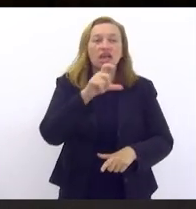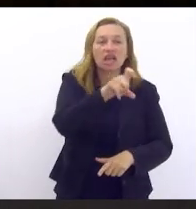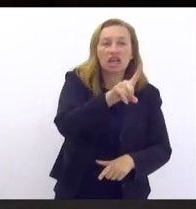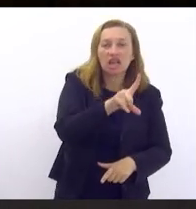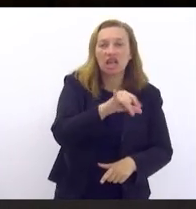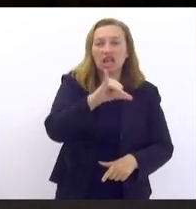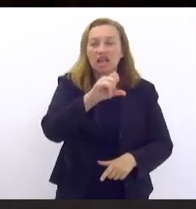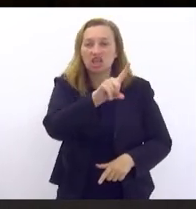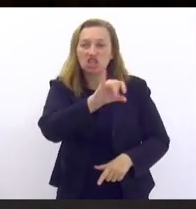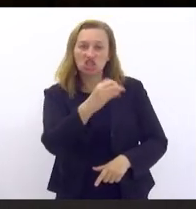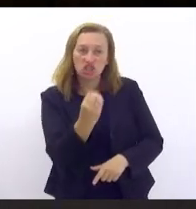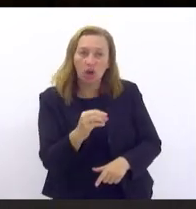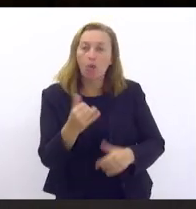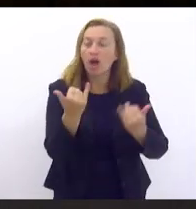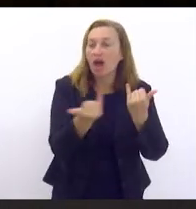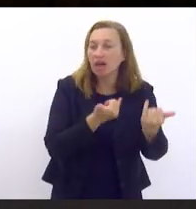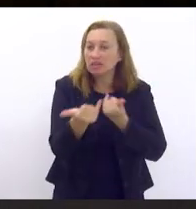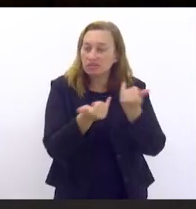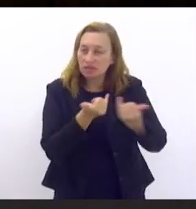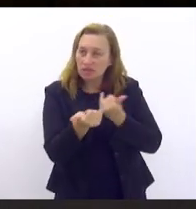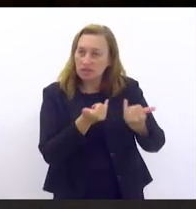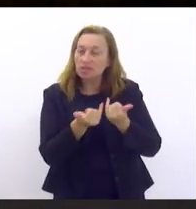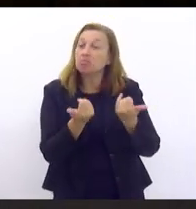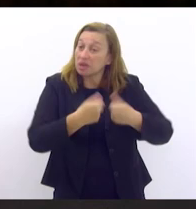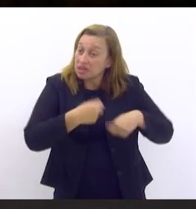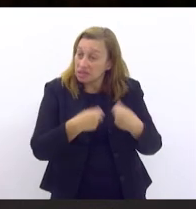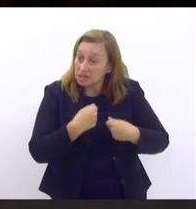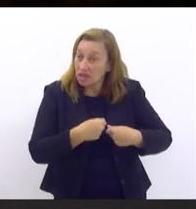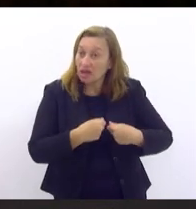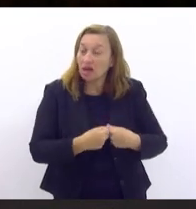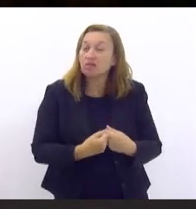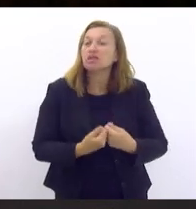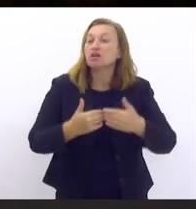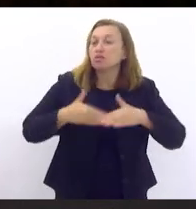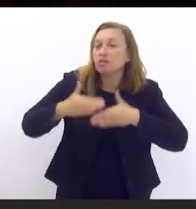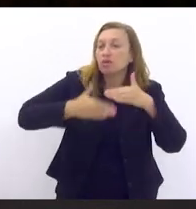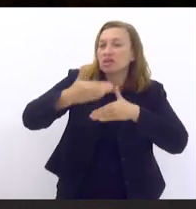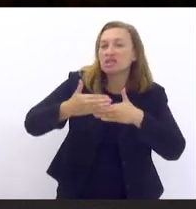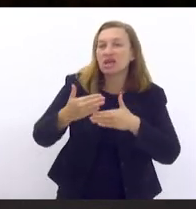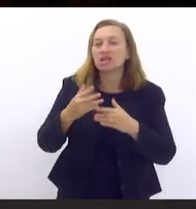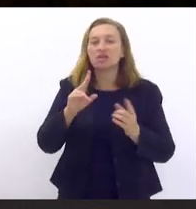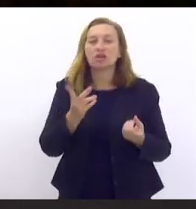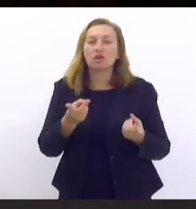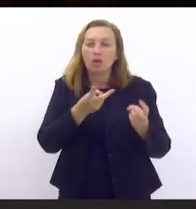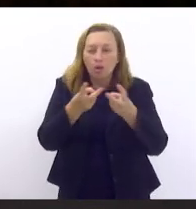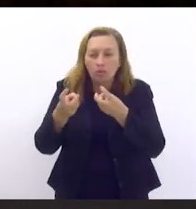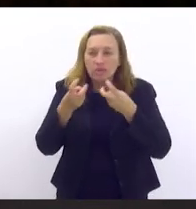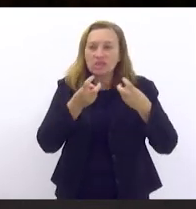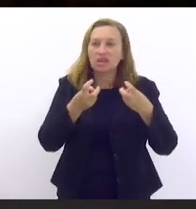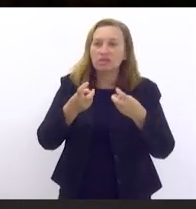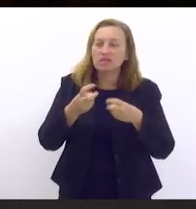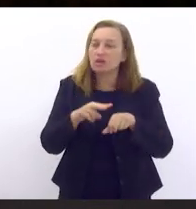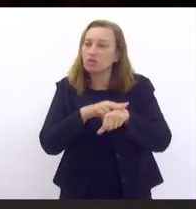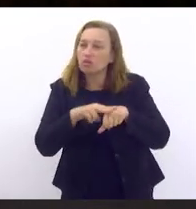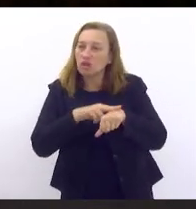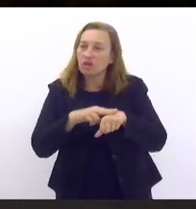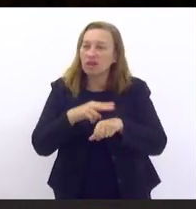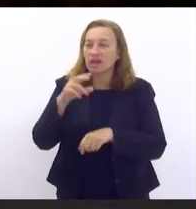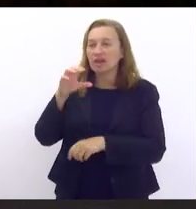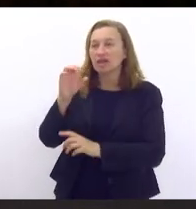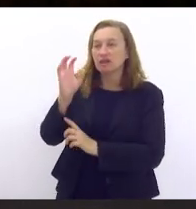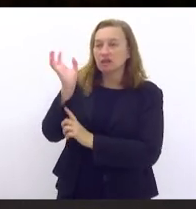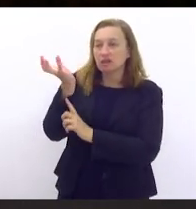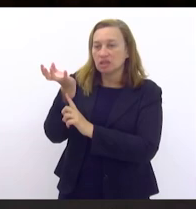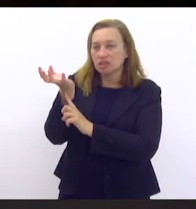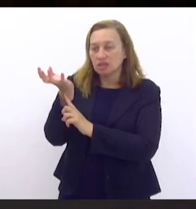informem a gente a gente hoje já tá conseguindo fazer é no nosso processo do de olho no de olho no verde que é um satélite que a gente usa a